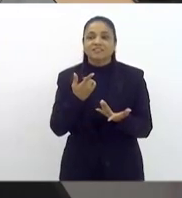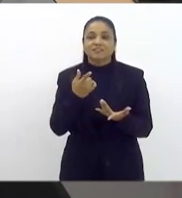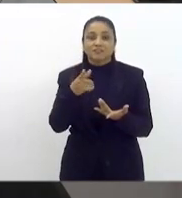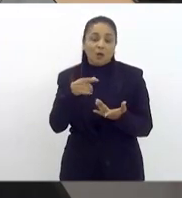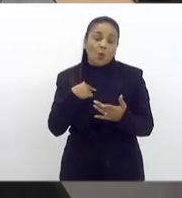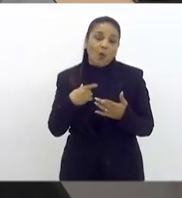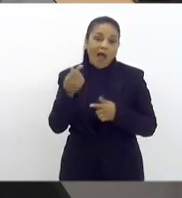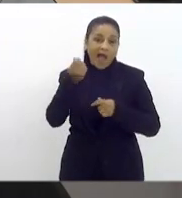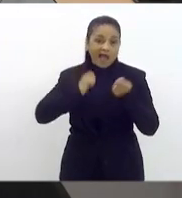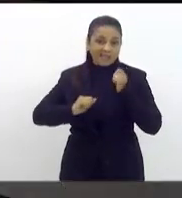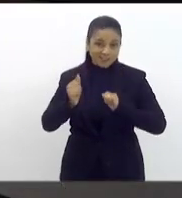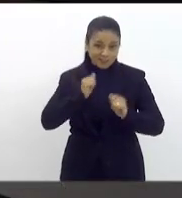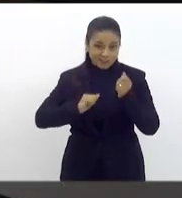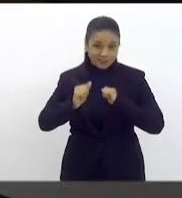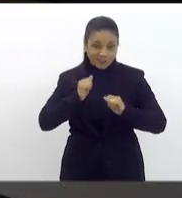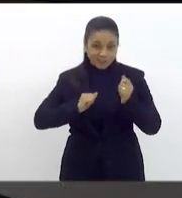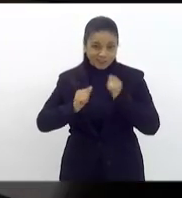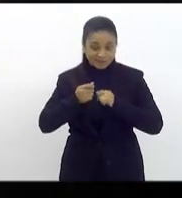ukulele,